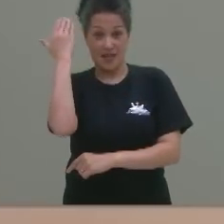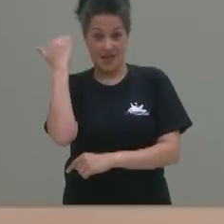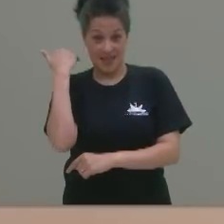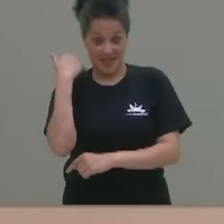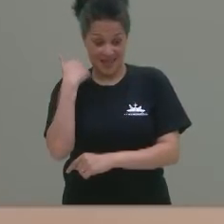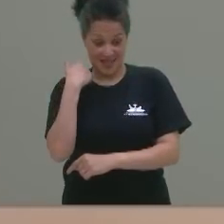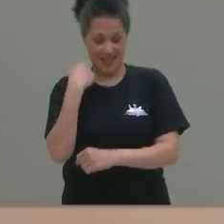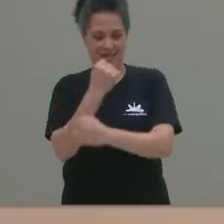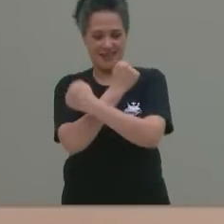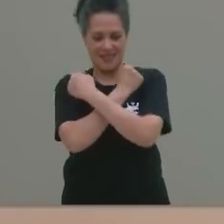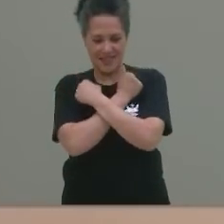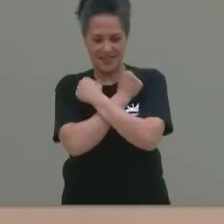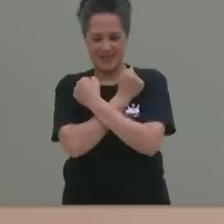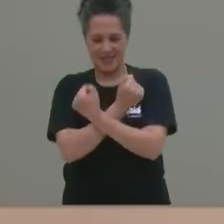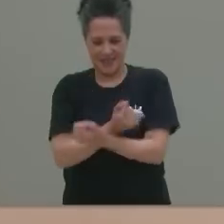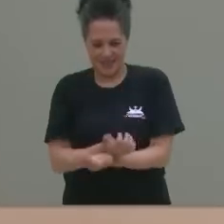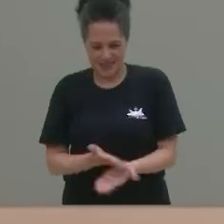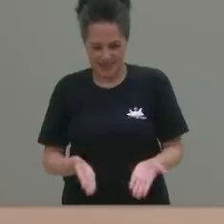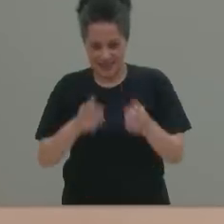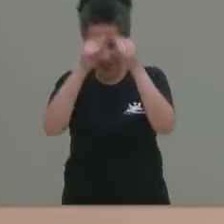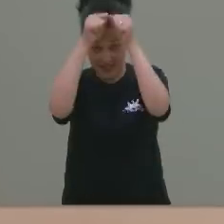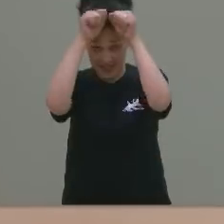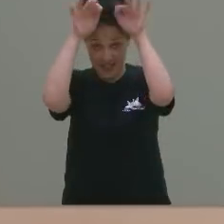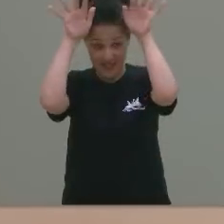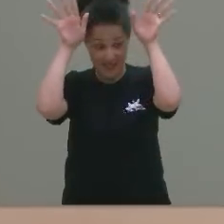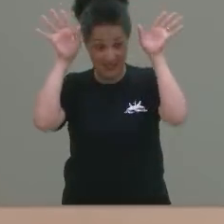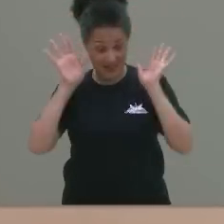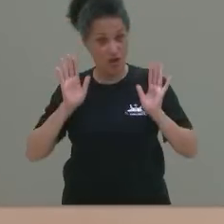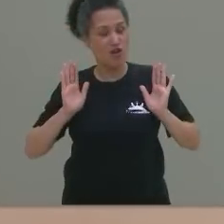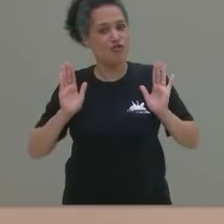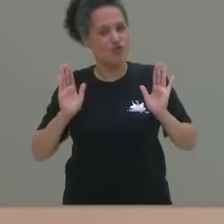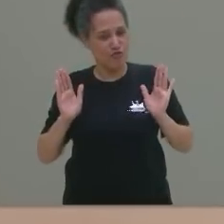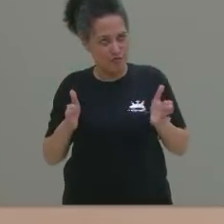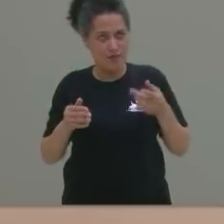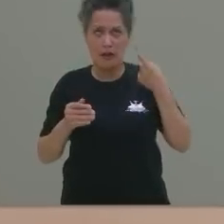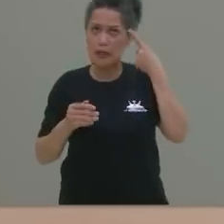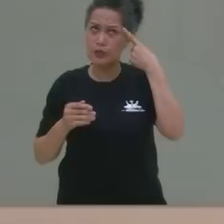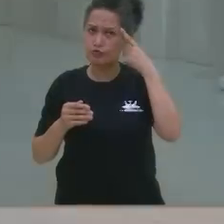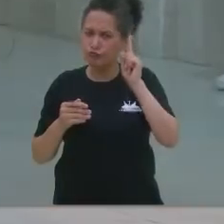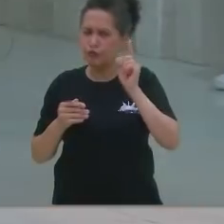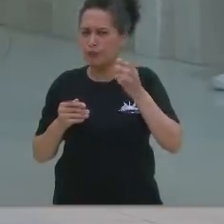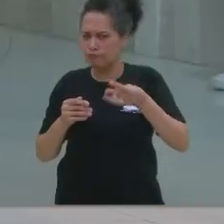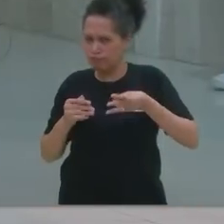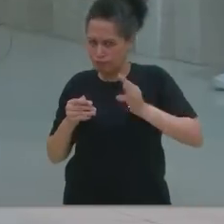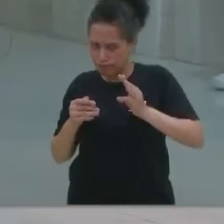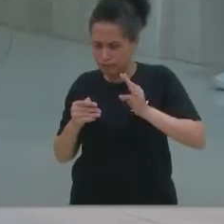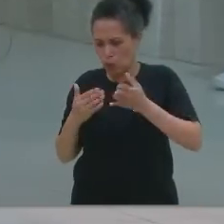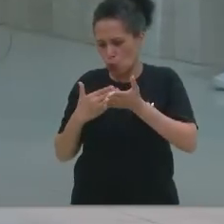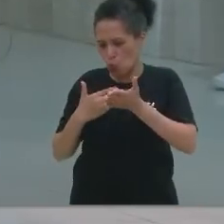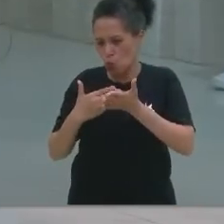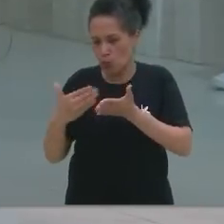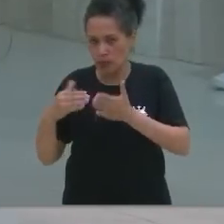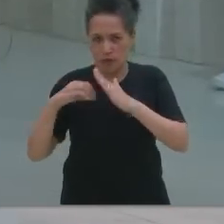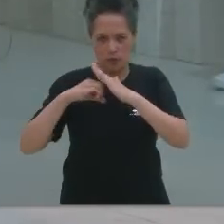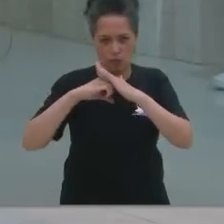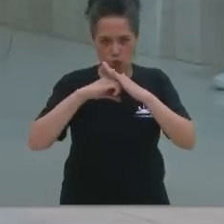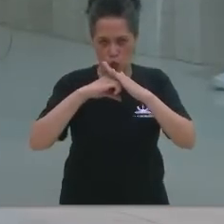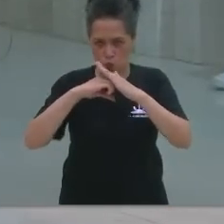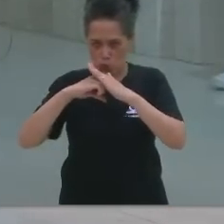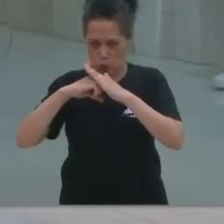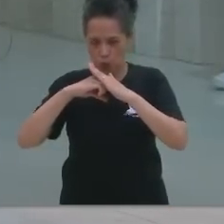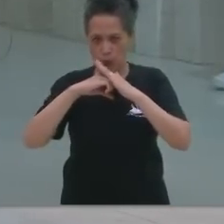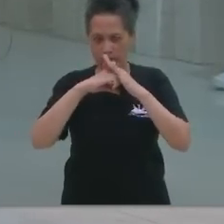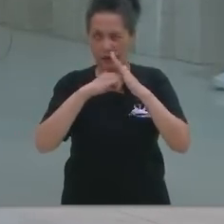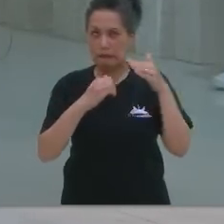convido você, já dia 3, começamos a novena, que